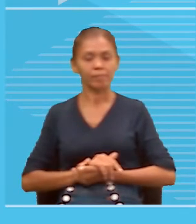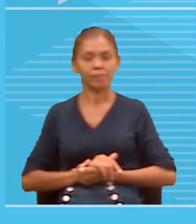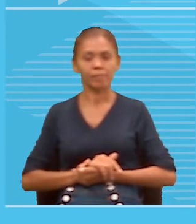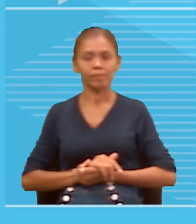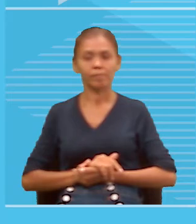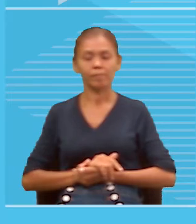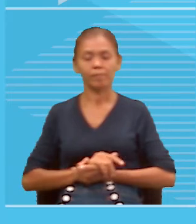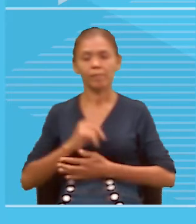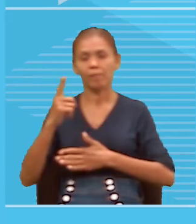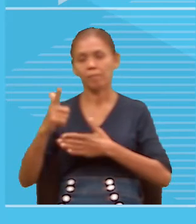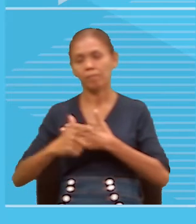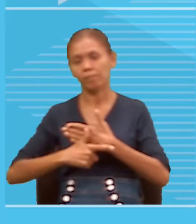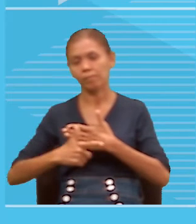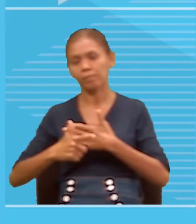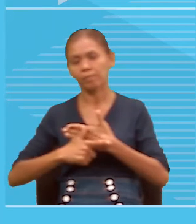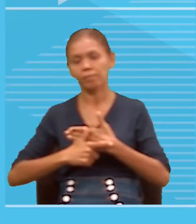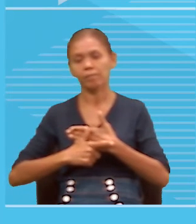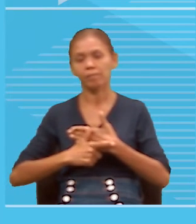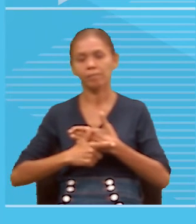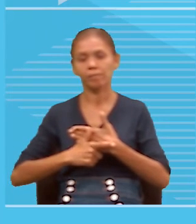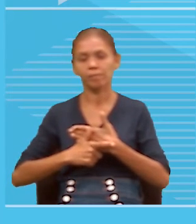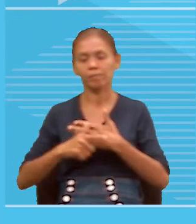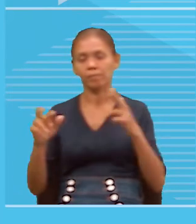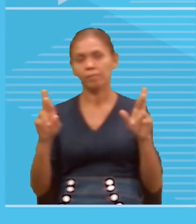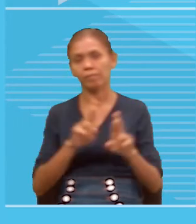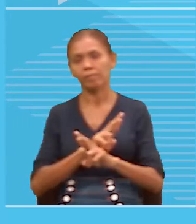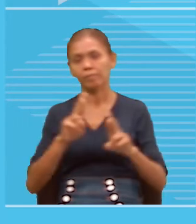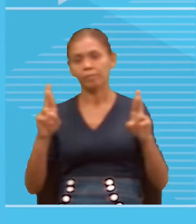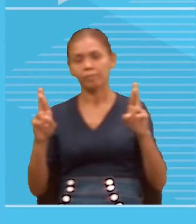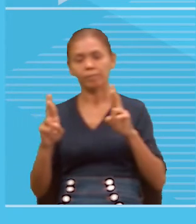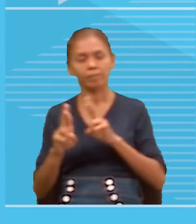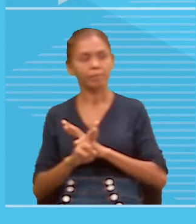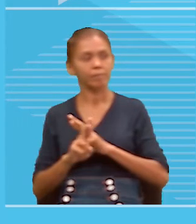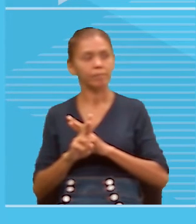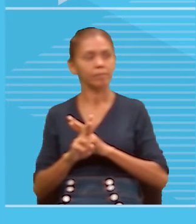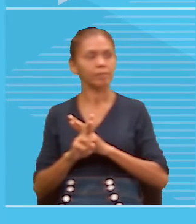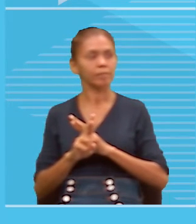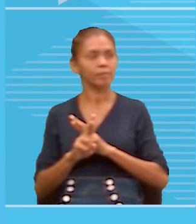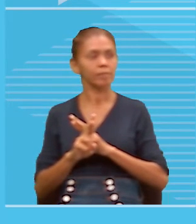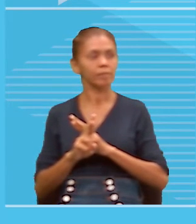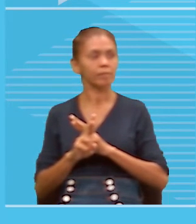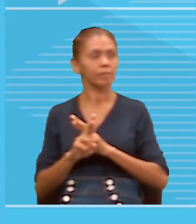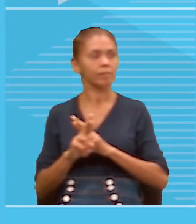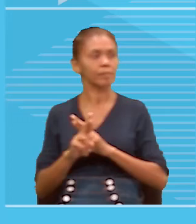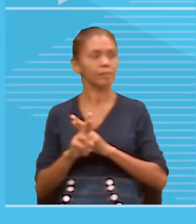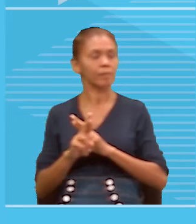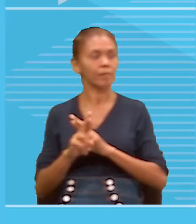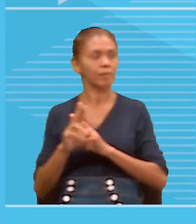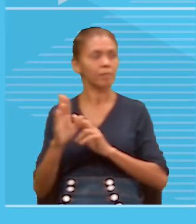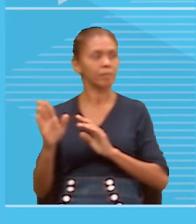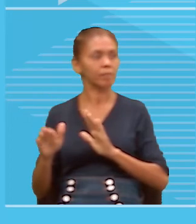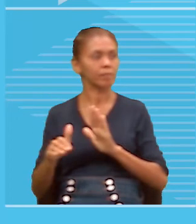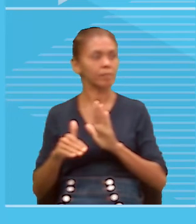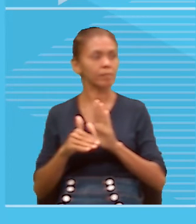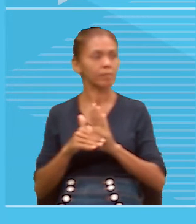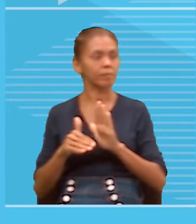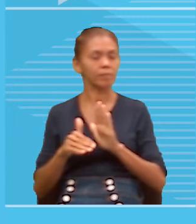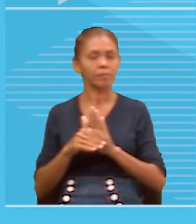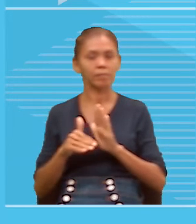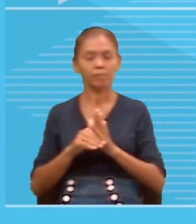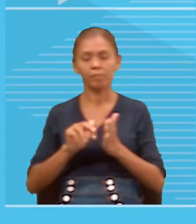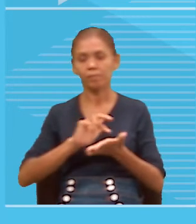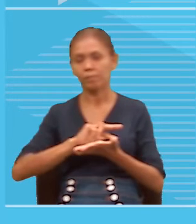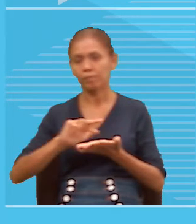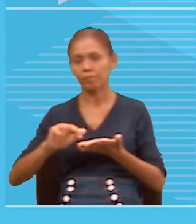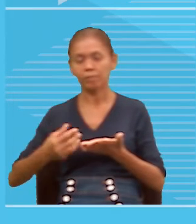uma função tem funções que tem relação com o desbravamento né com a chegada desses